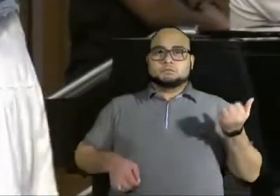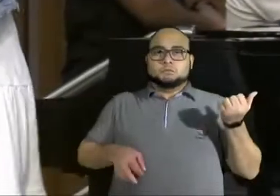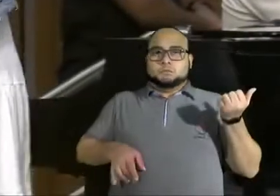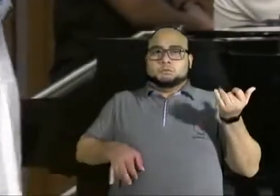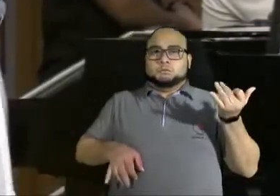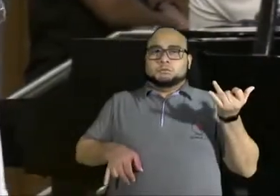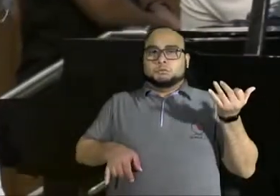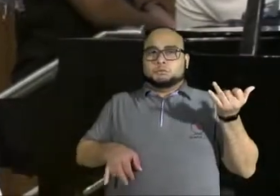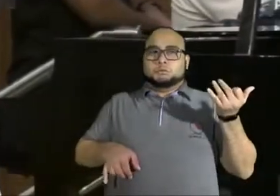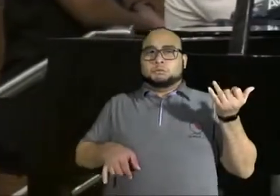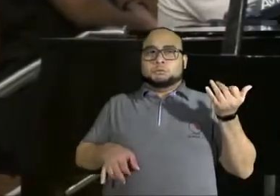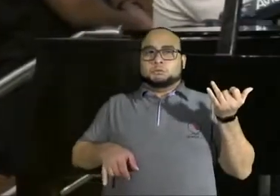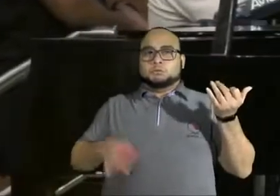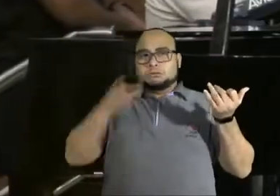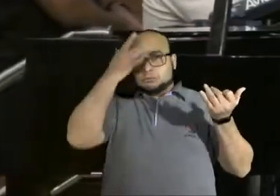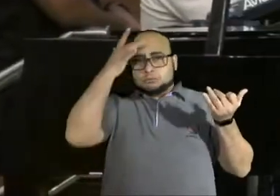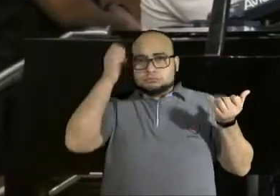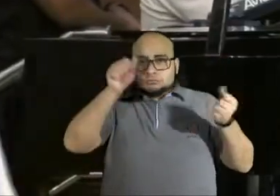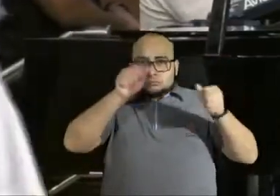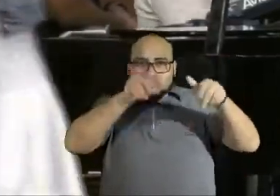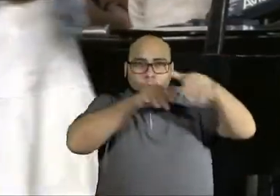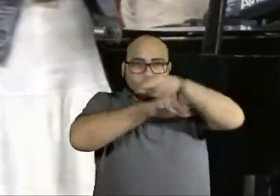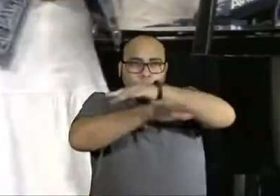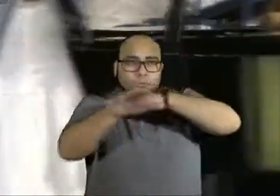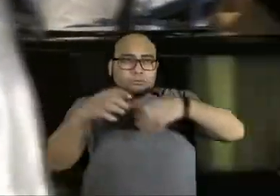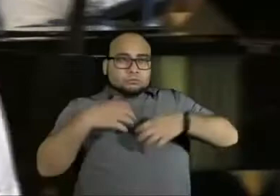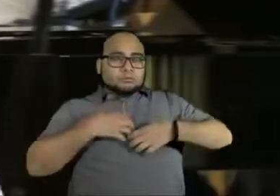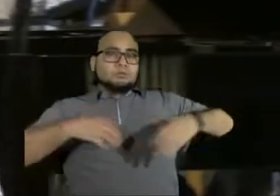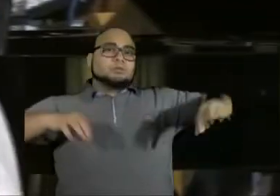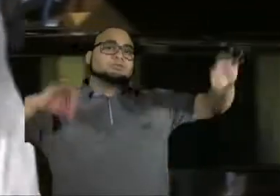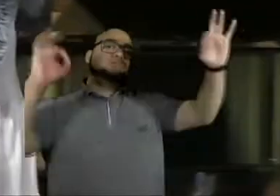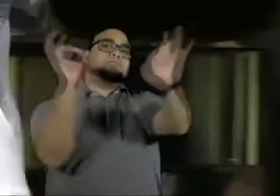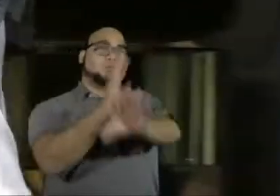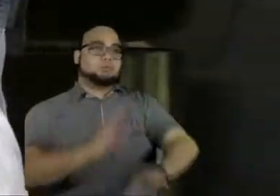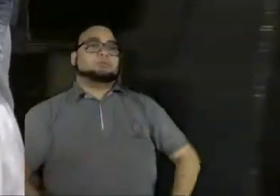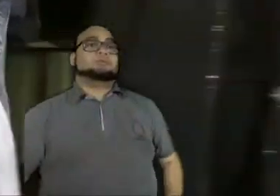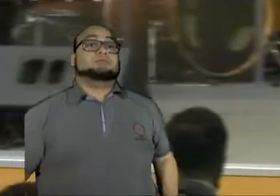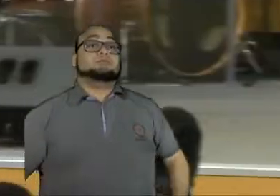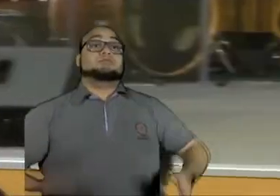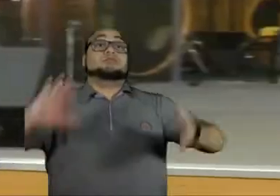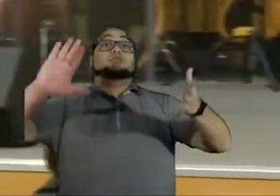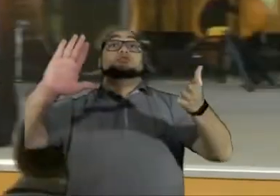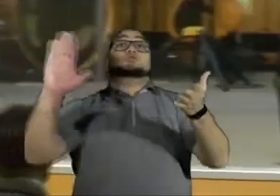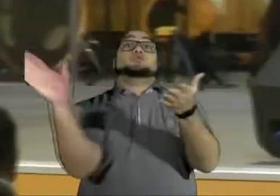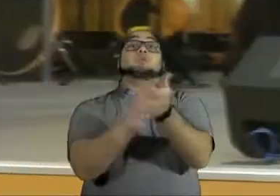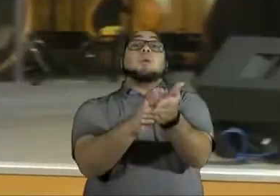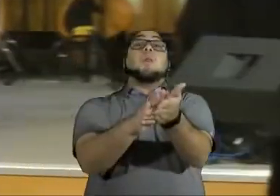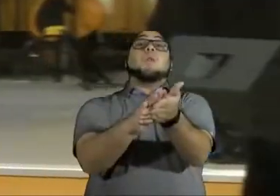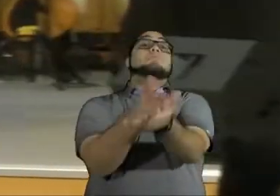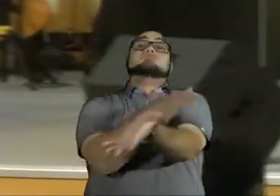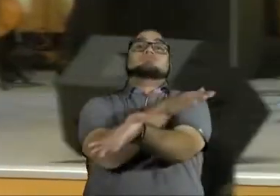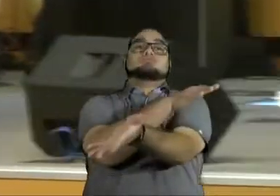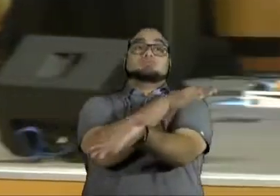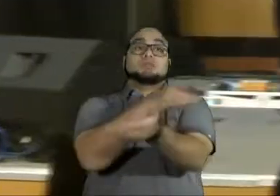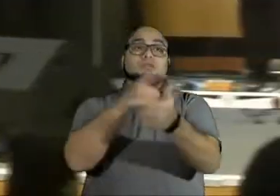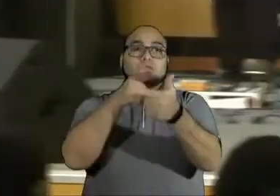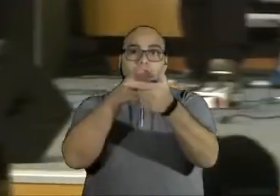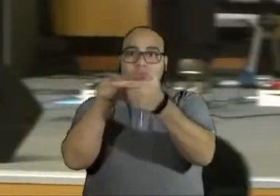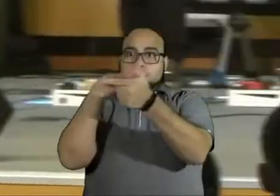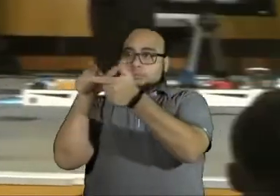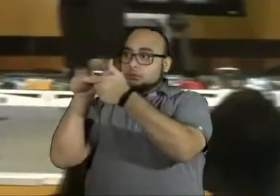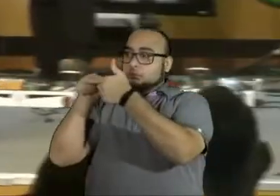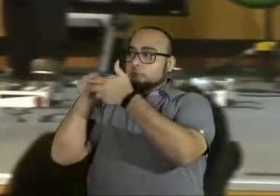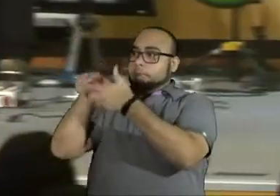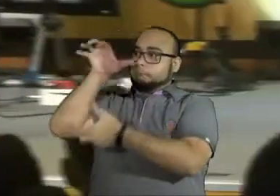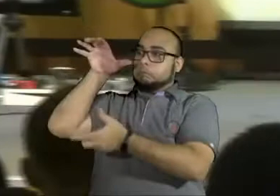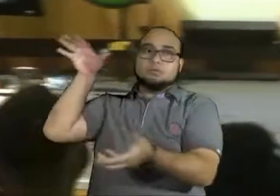está vendo o cenário todo montado para alguém te arrebentar ou para uma circunstância. te arrebentar. E parece